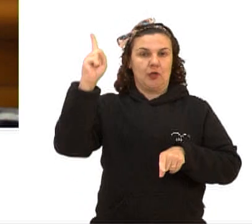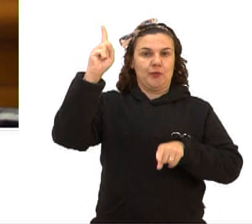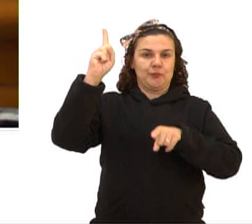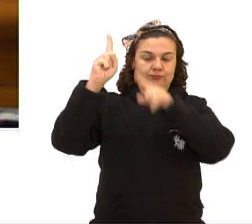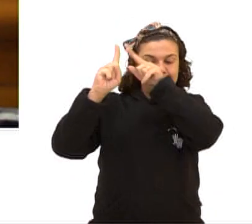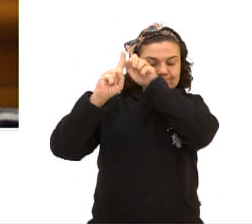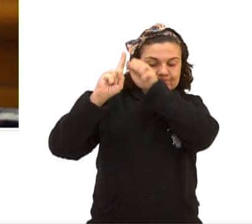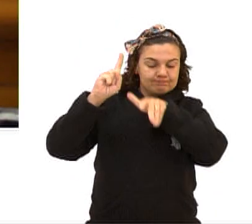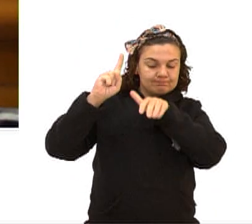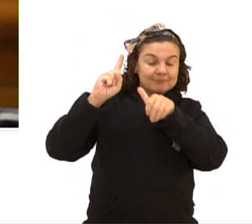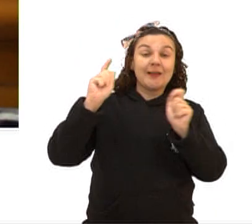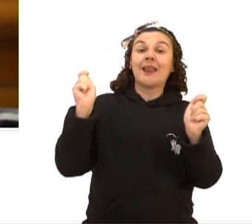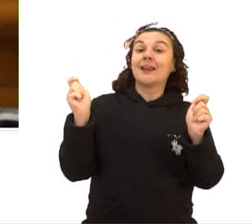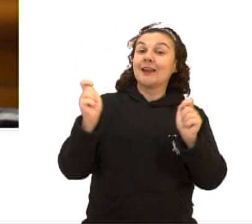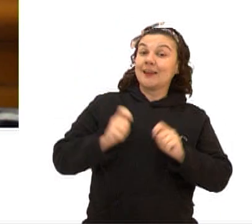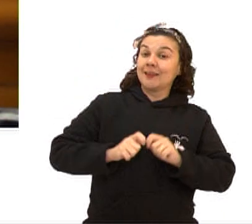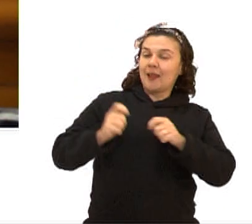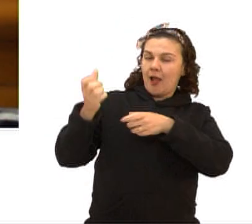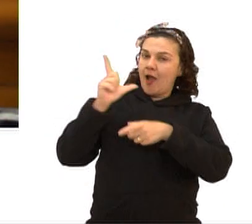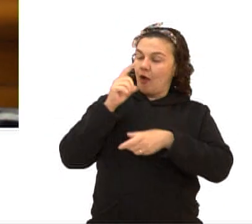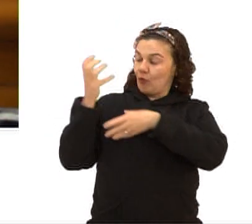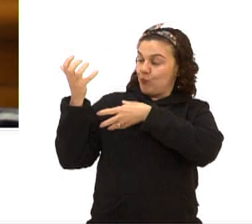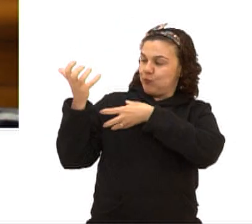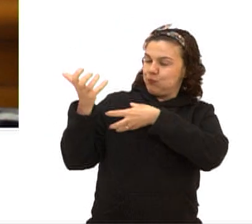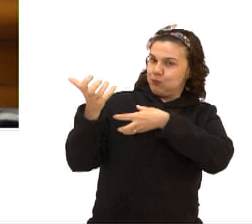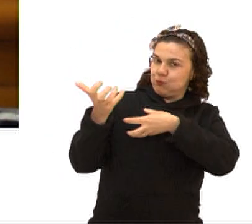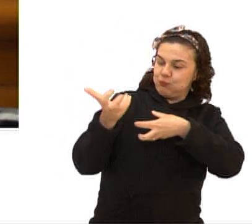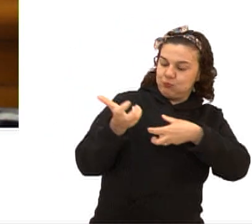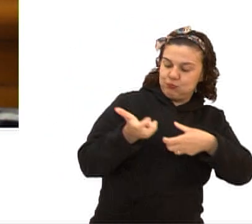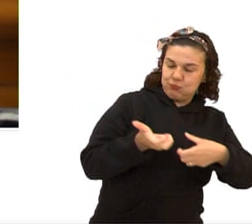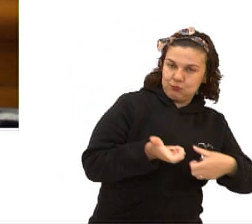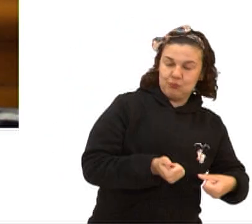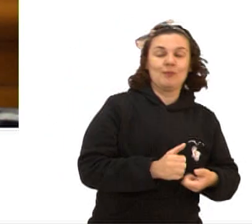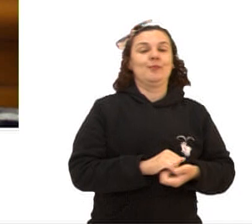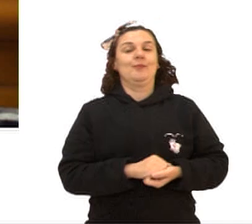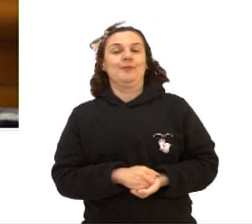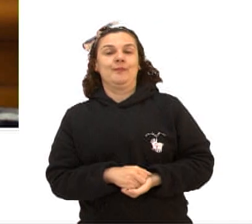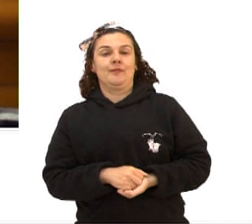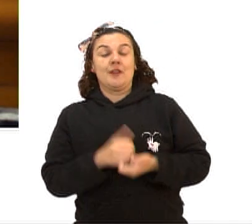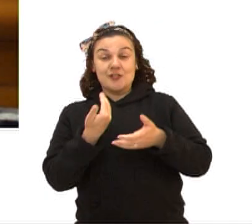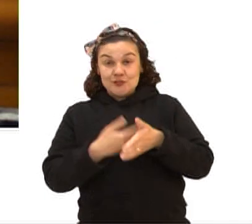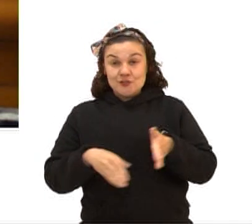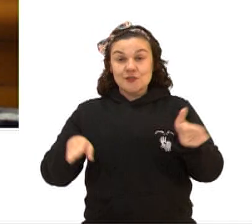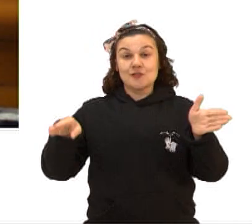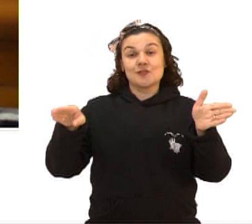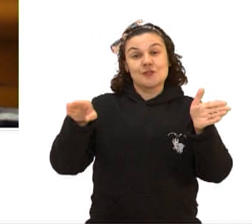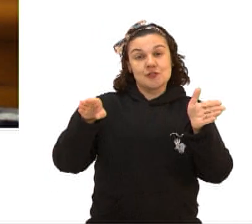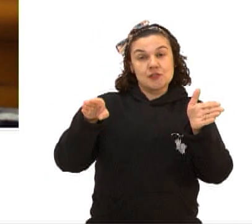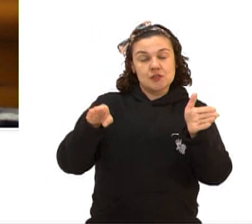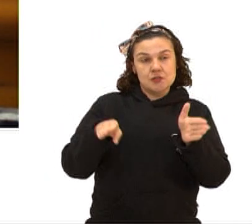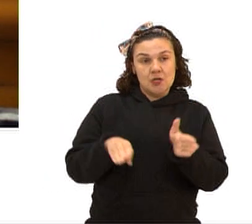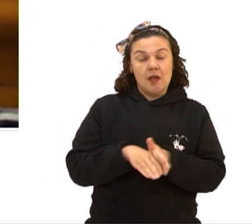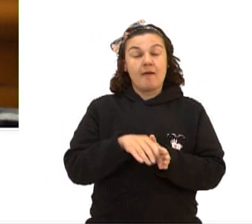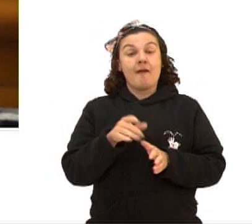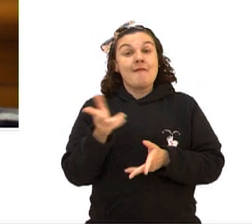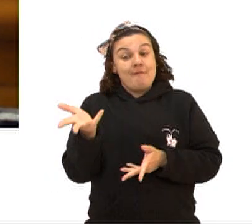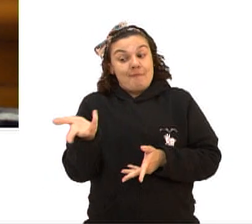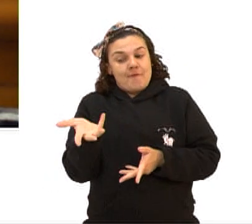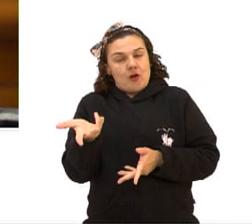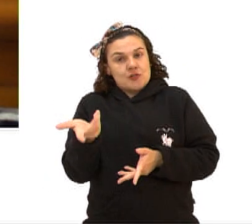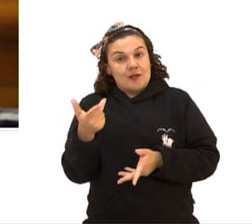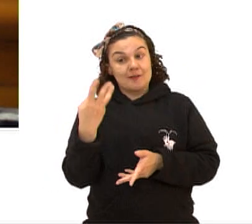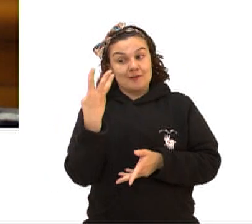que proporcionou a atração dessa água por gravidade vir de 38 quilômetros